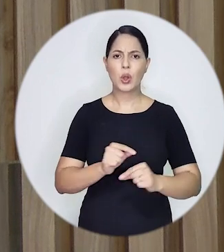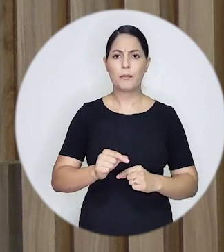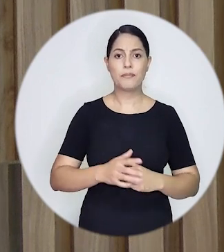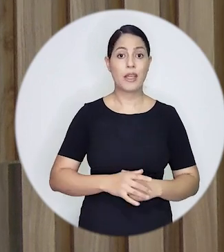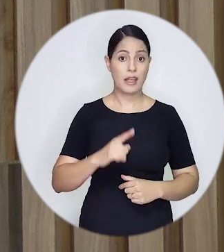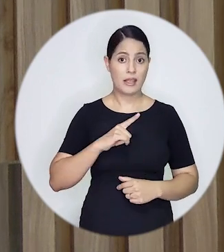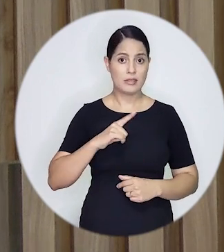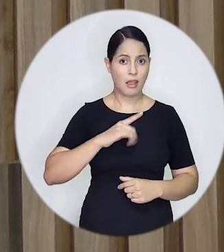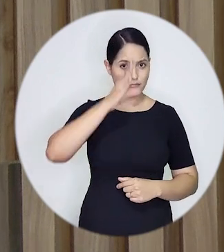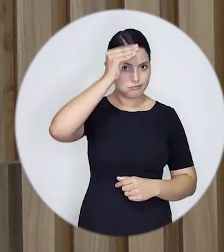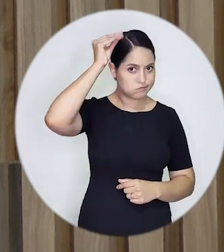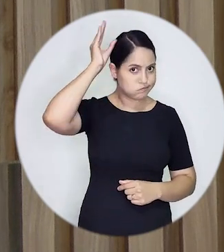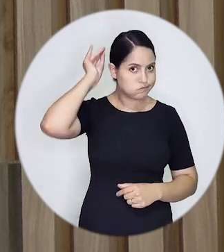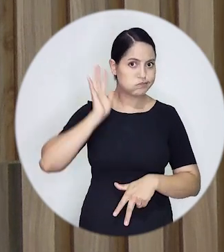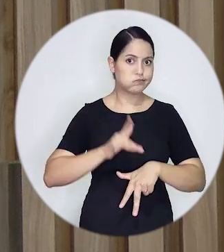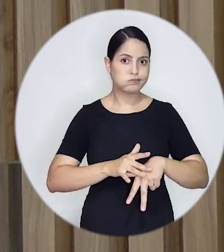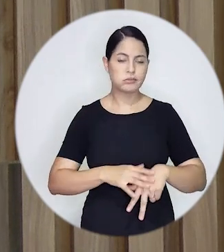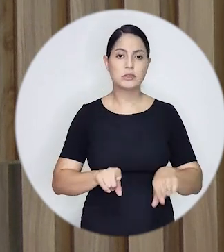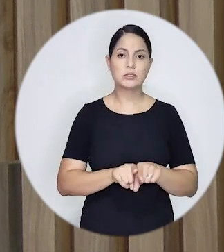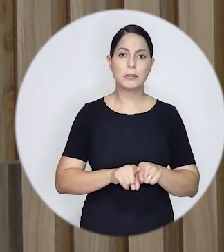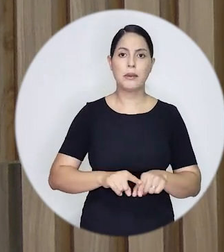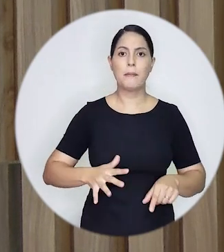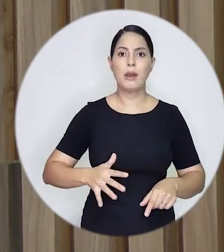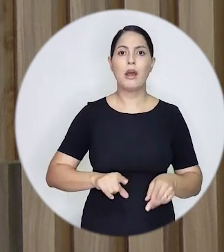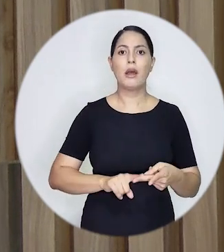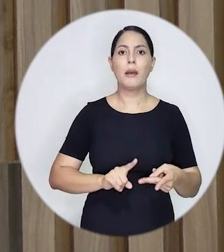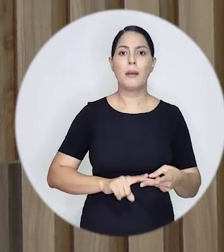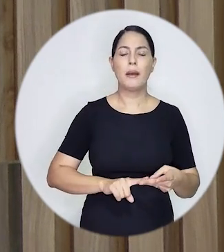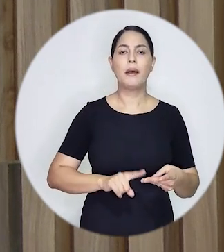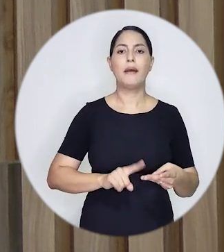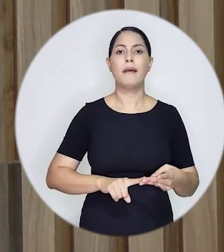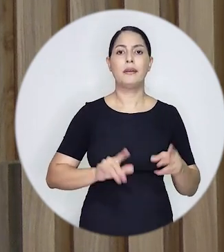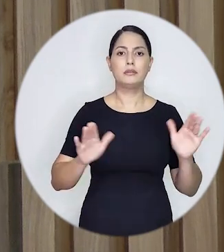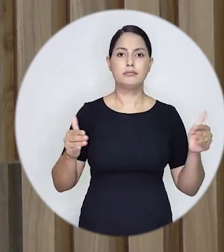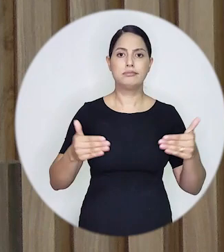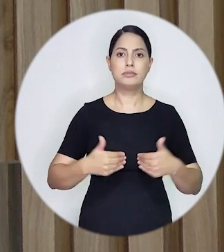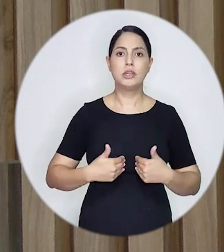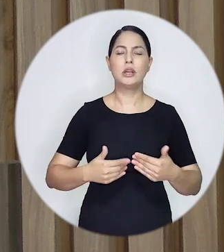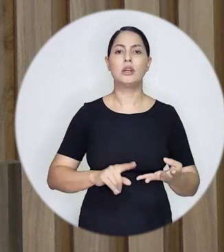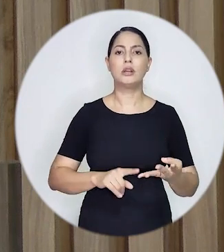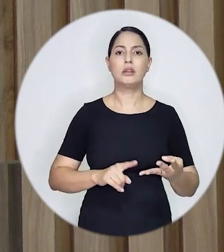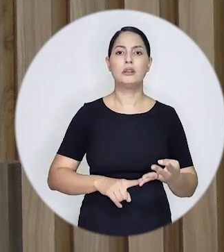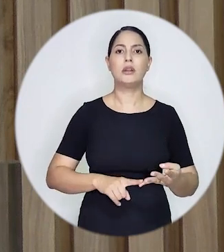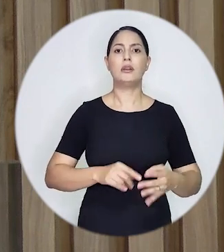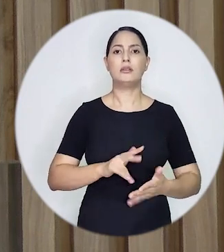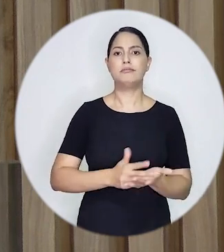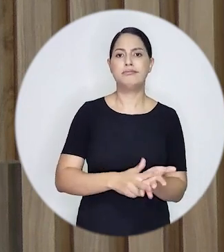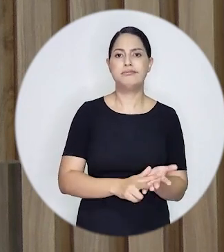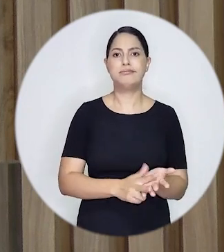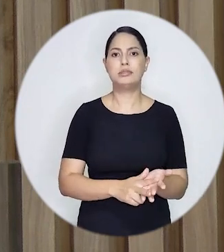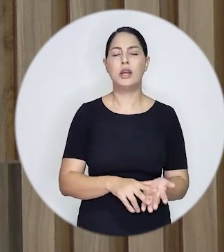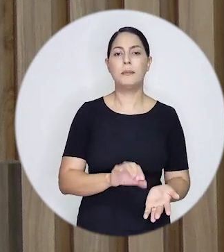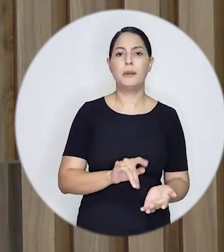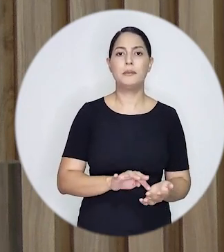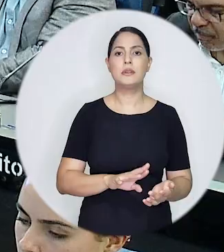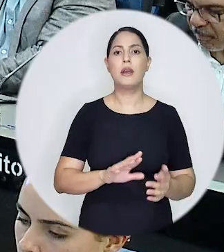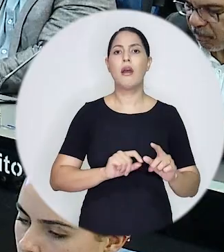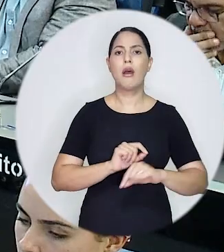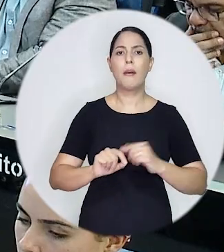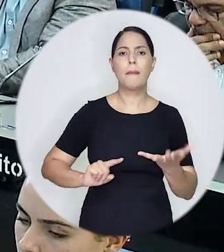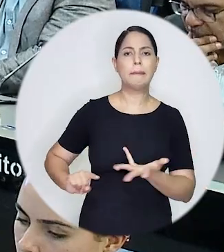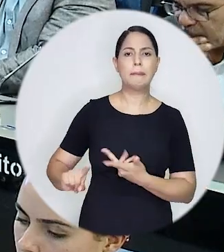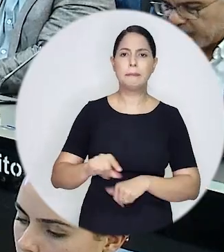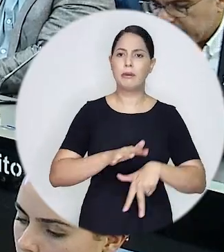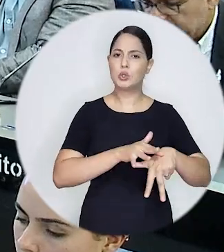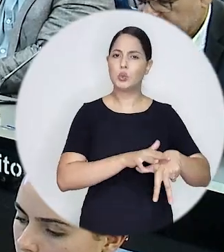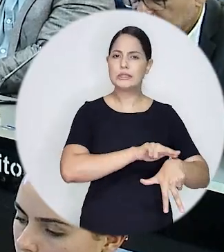uma ou outra decisão, principalmente a falta de regulamentação legal e a jurisprudência vinculante a respeito. Em